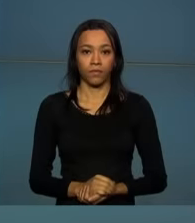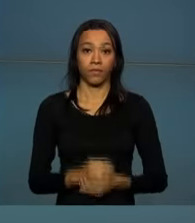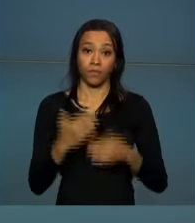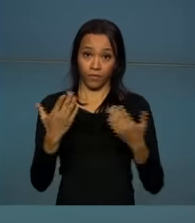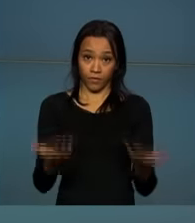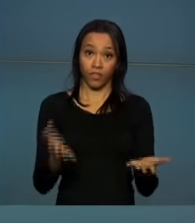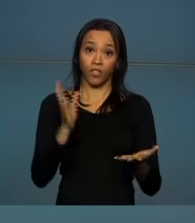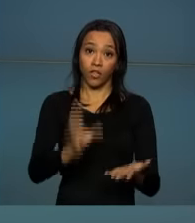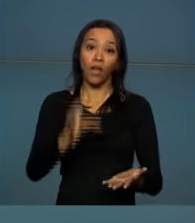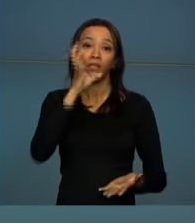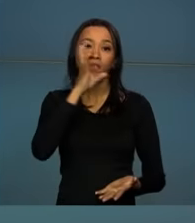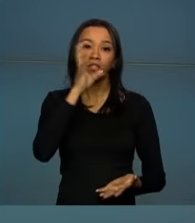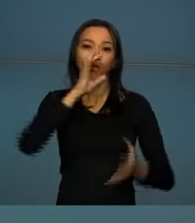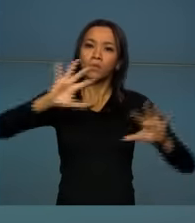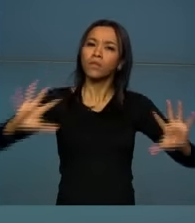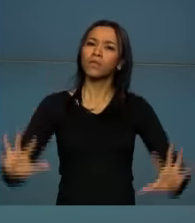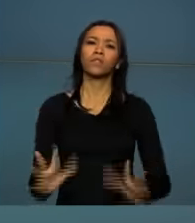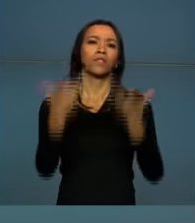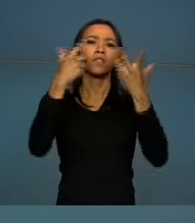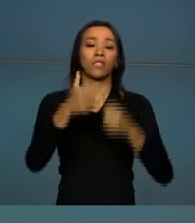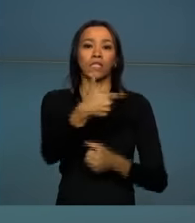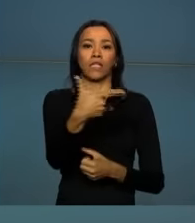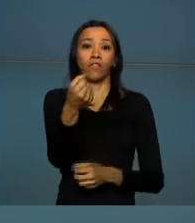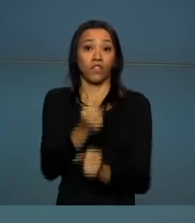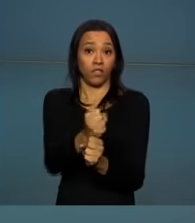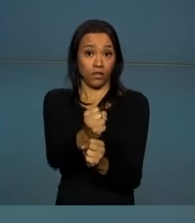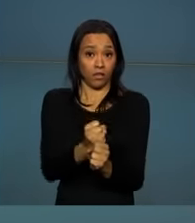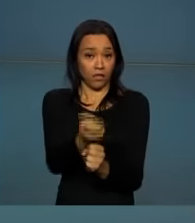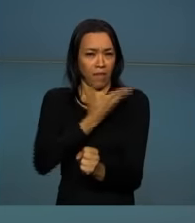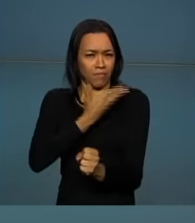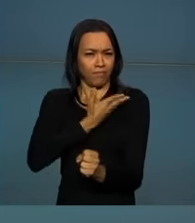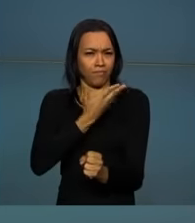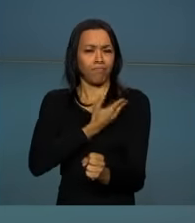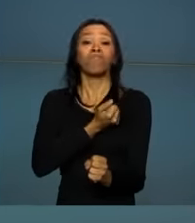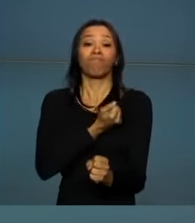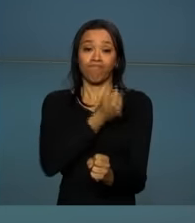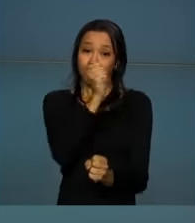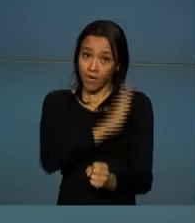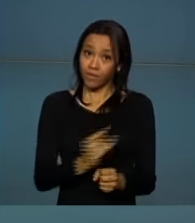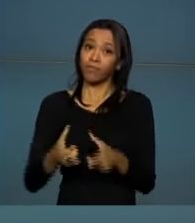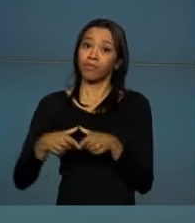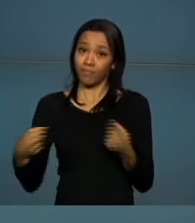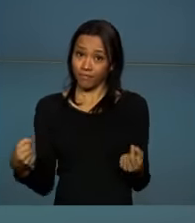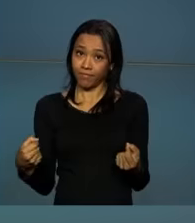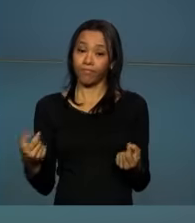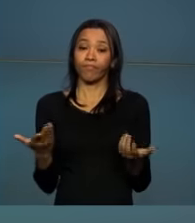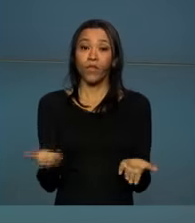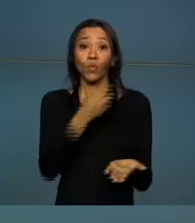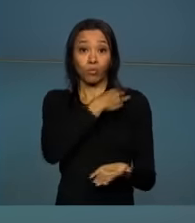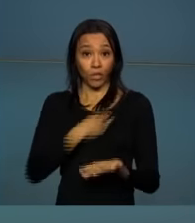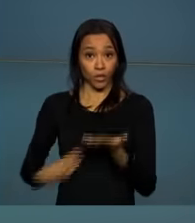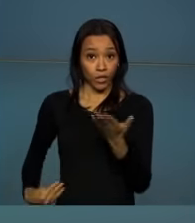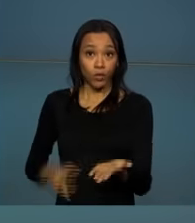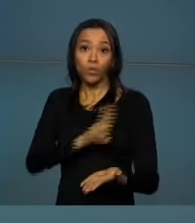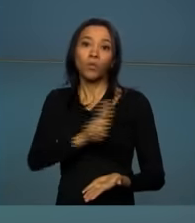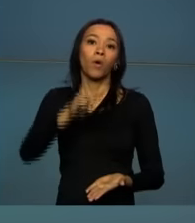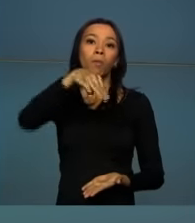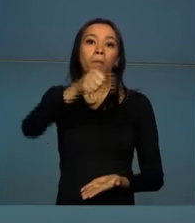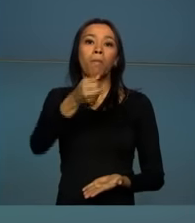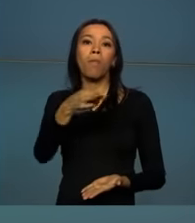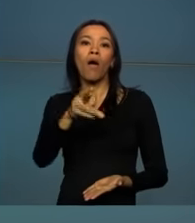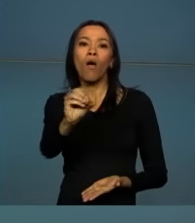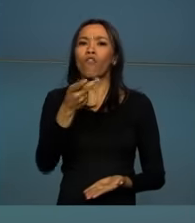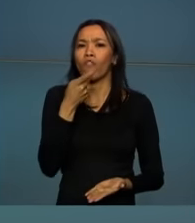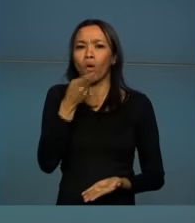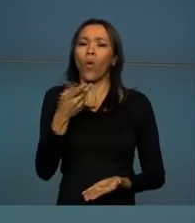Você acompanhou a cerimônia de comemoração dos 120 anos de amizade entre o Brasil e o Japão. O ministro das Relações Exteriores, Mauro